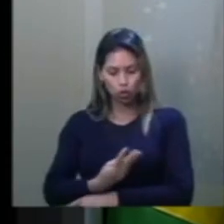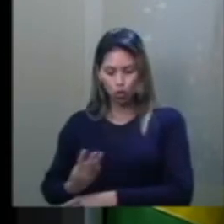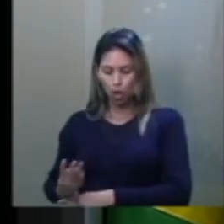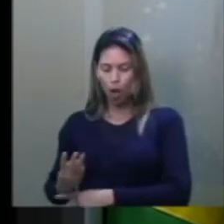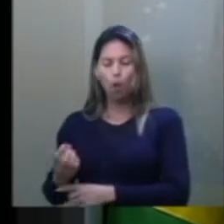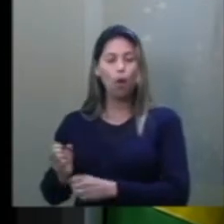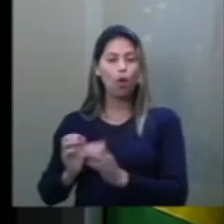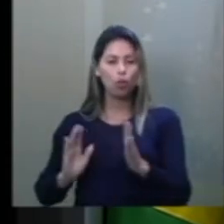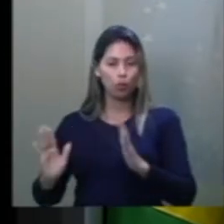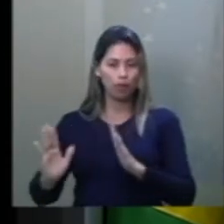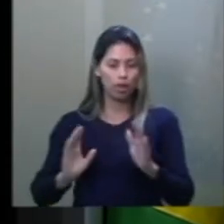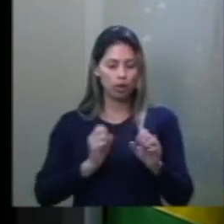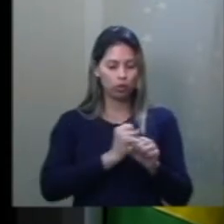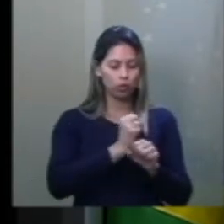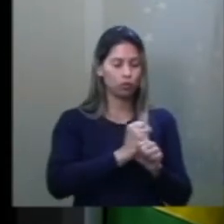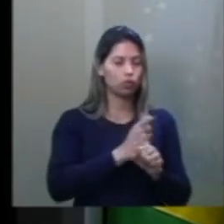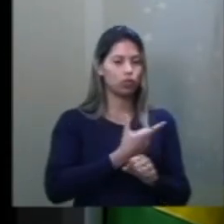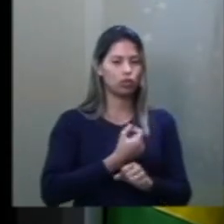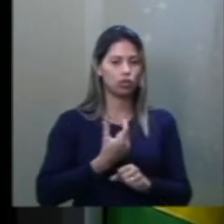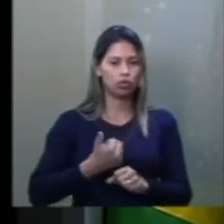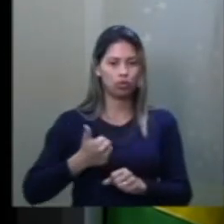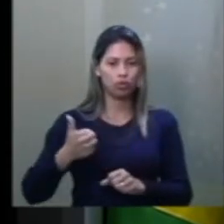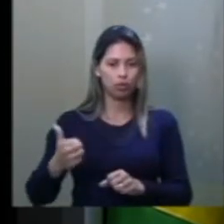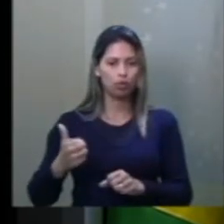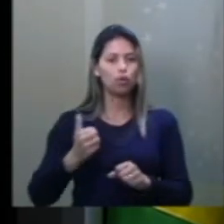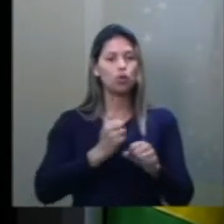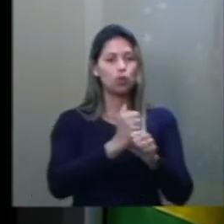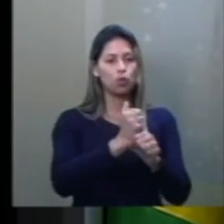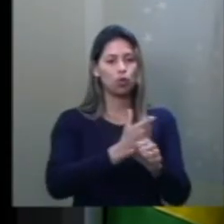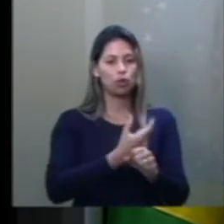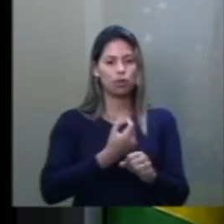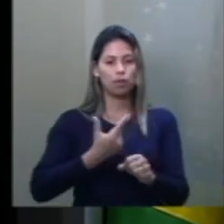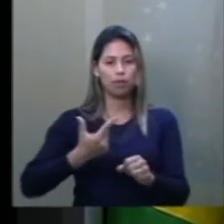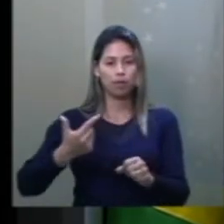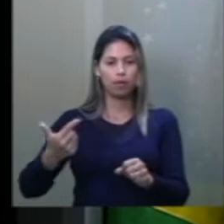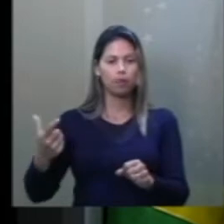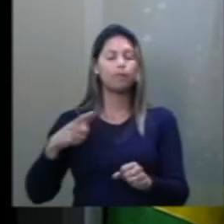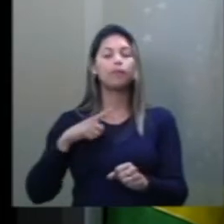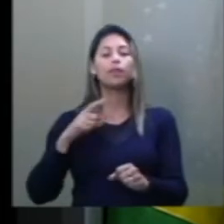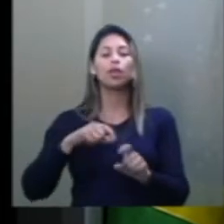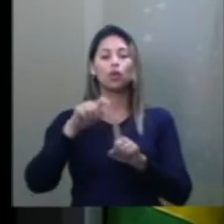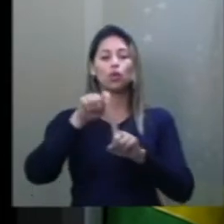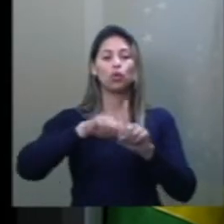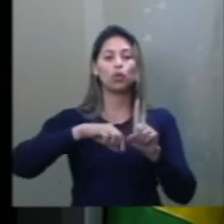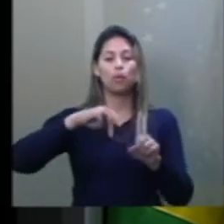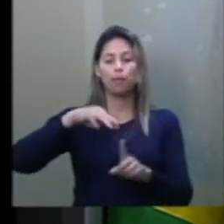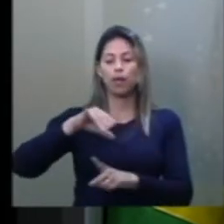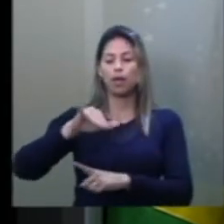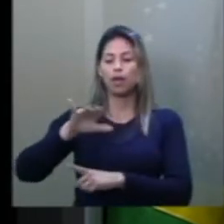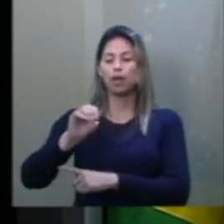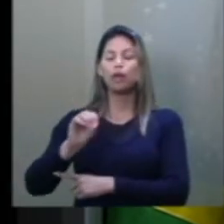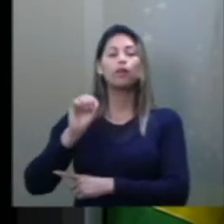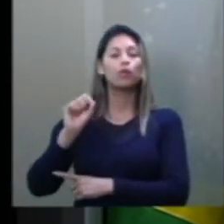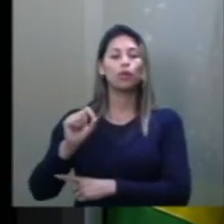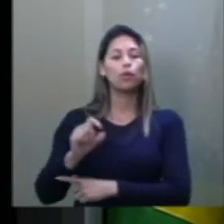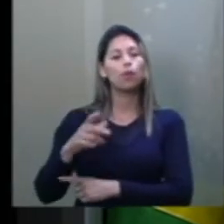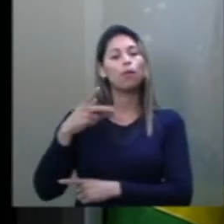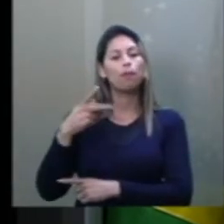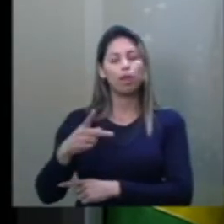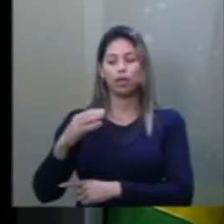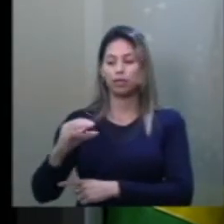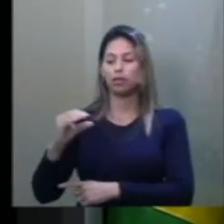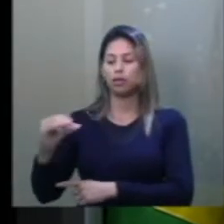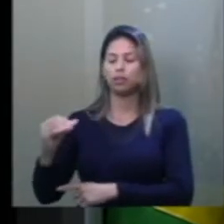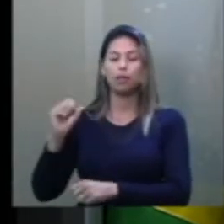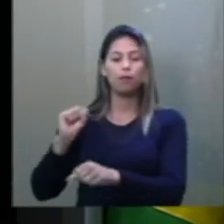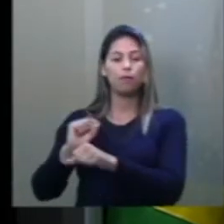2002. Em maio de 2006, o PCC paralisou o estado de São Paulo,